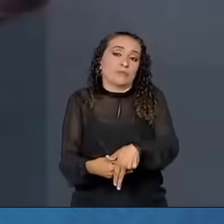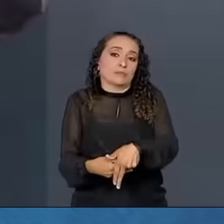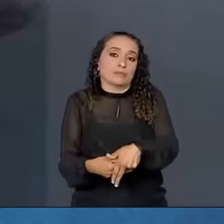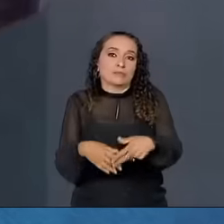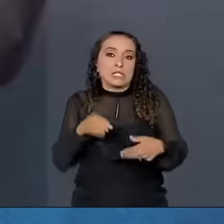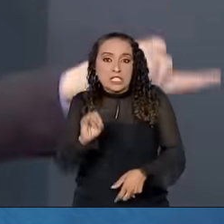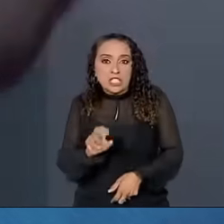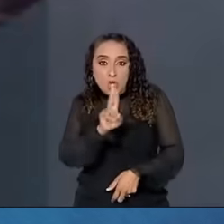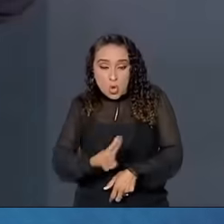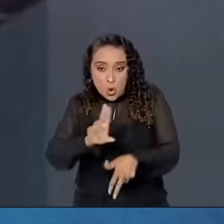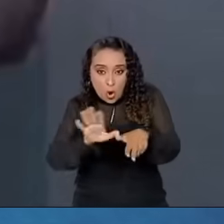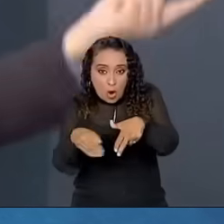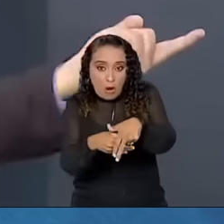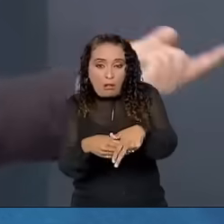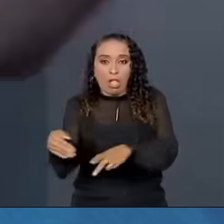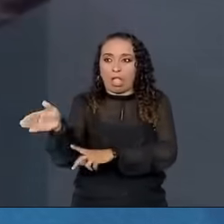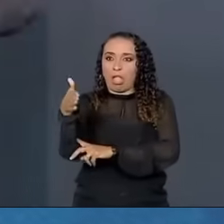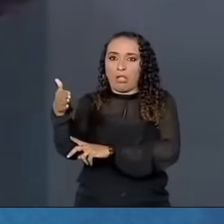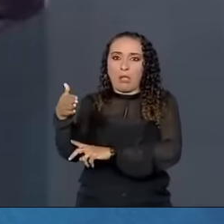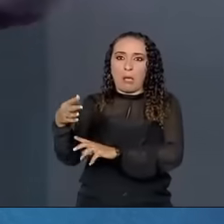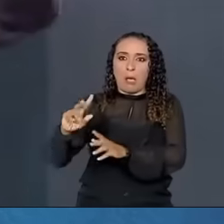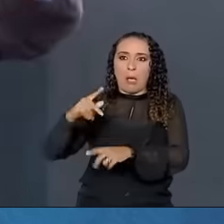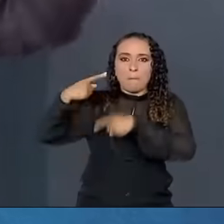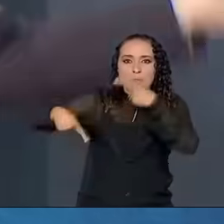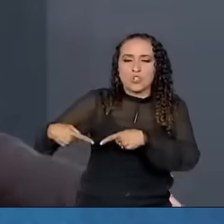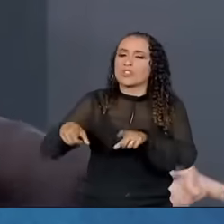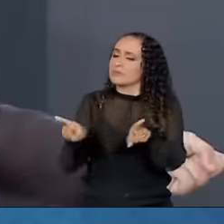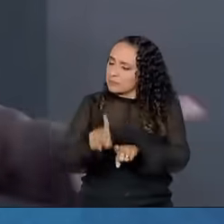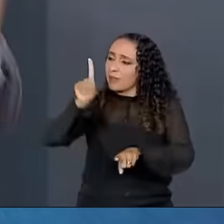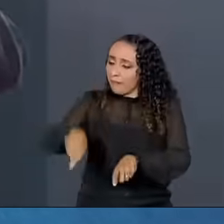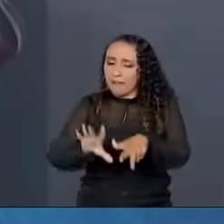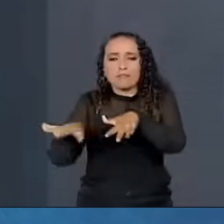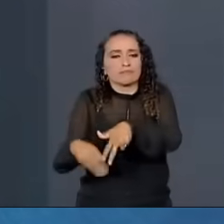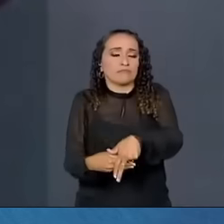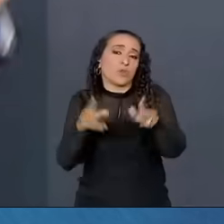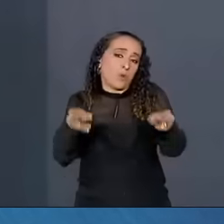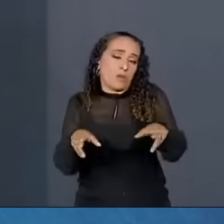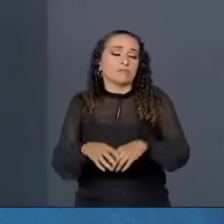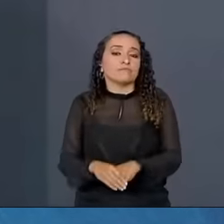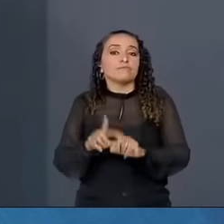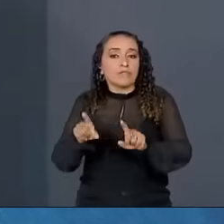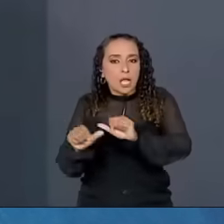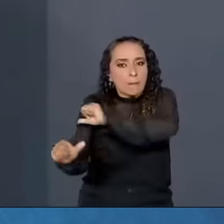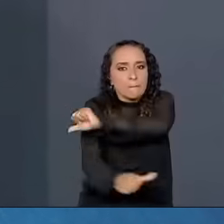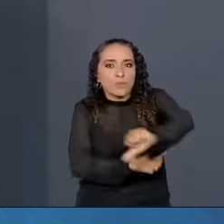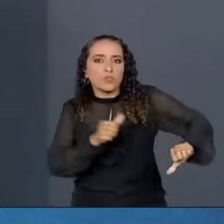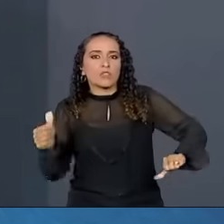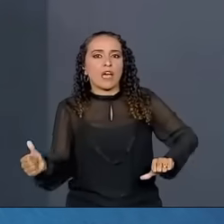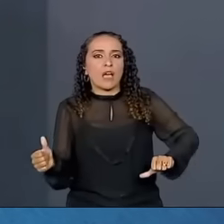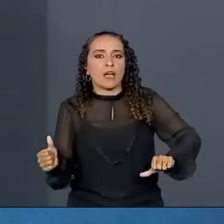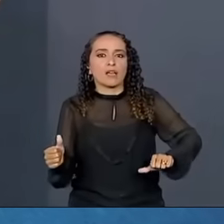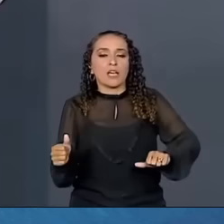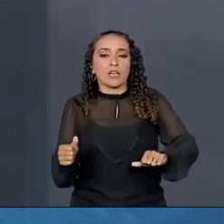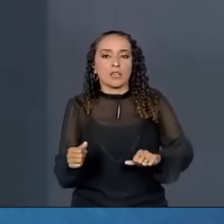corrupção, combate a corrupção como bandeira política, é tão corrupto quanto o corrupto. E é essa mudança da espetacularização que